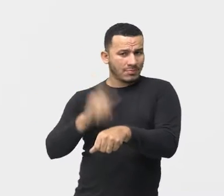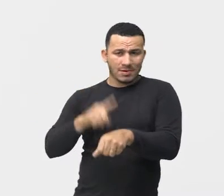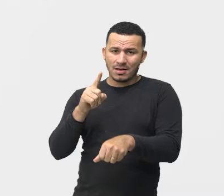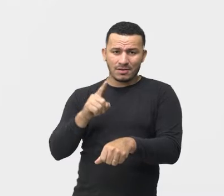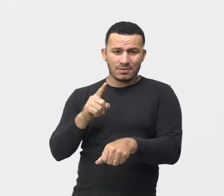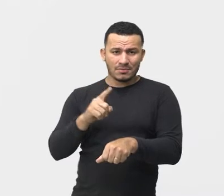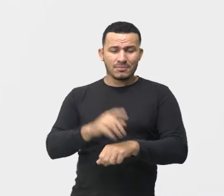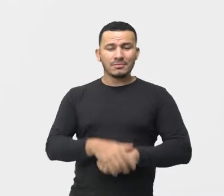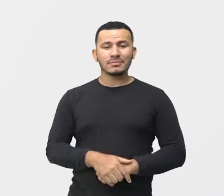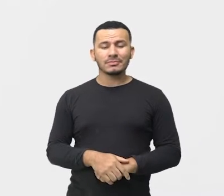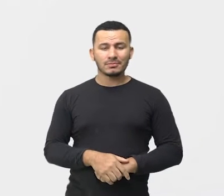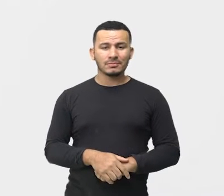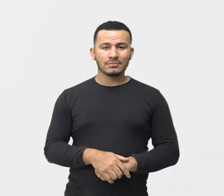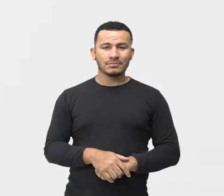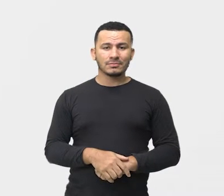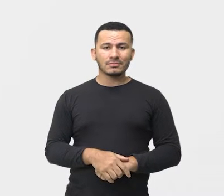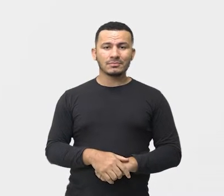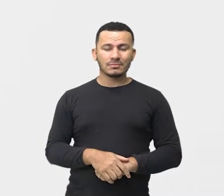logo após,